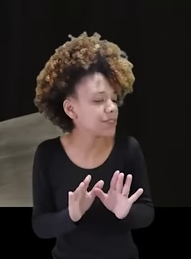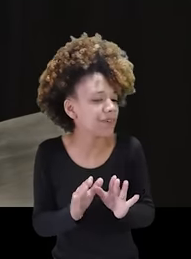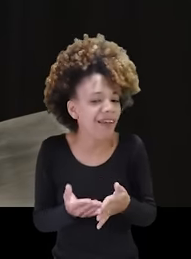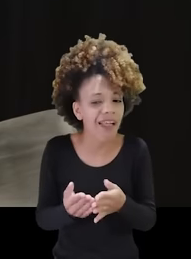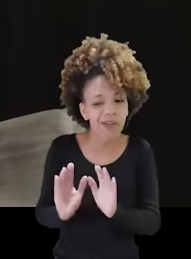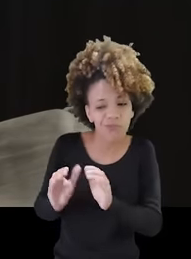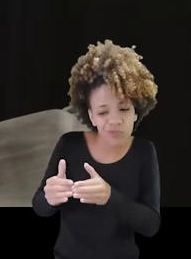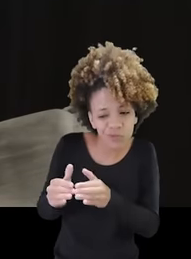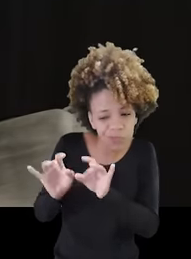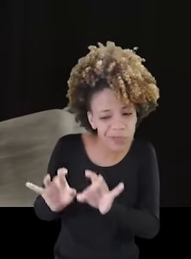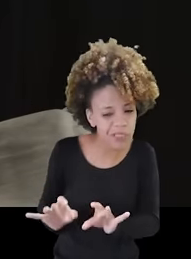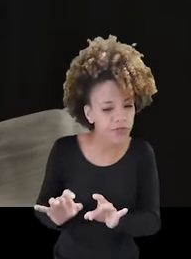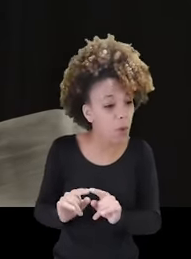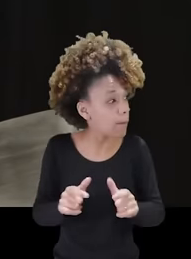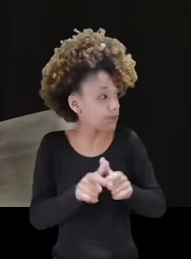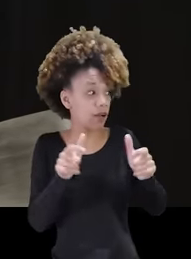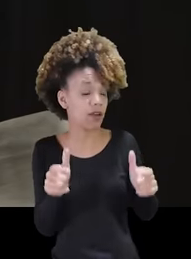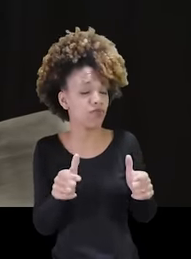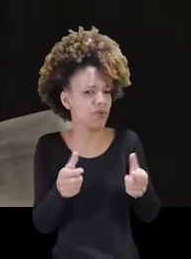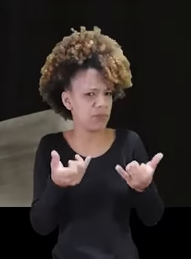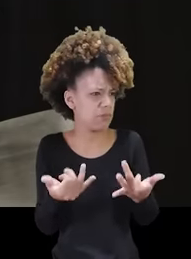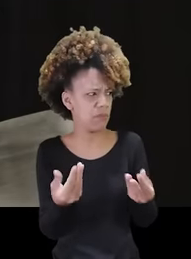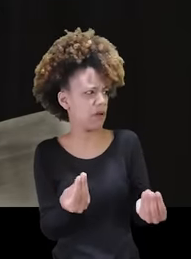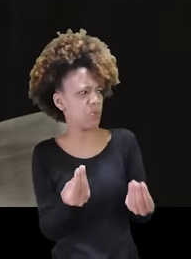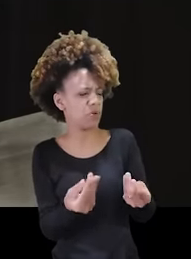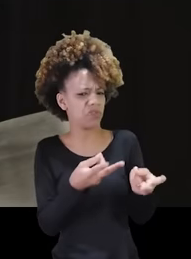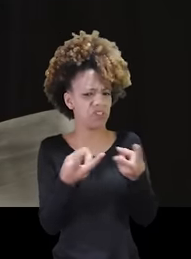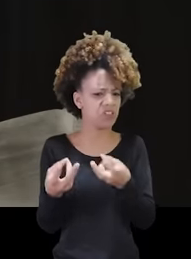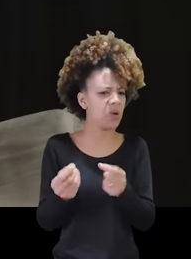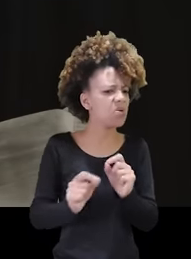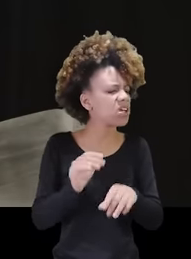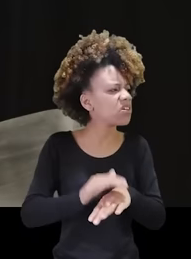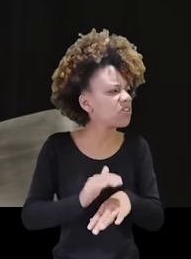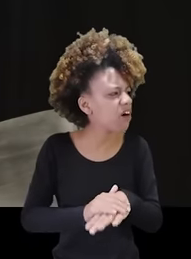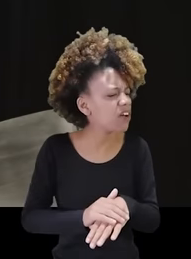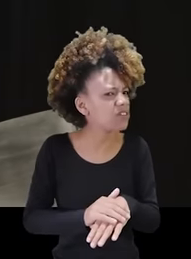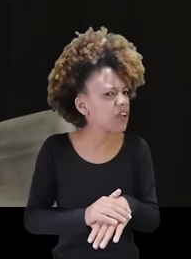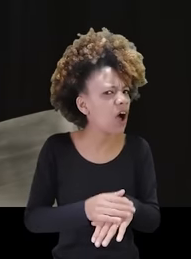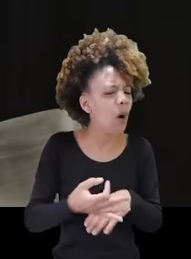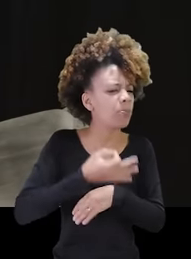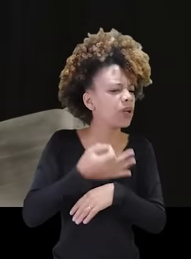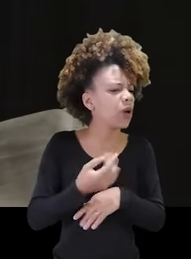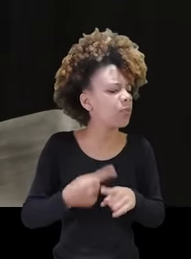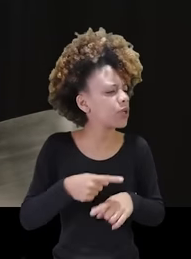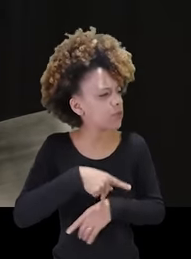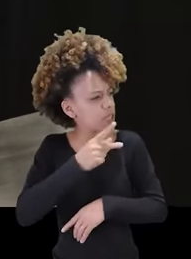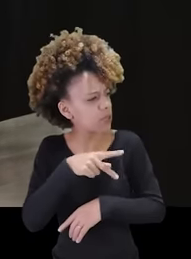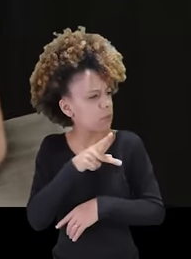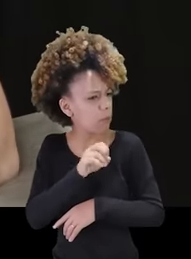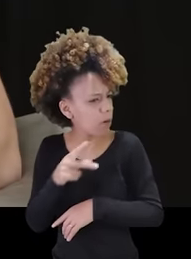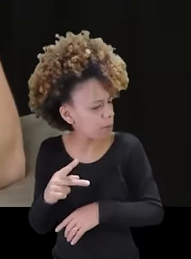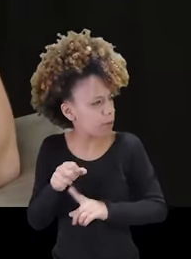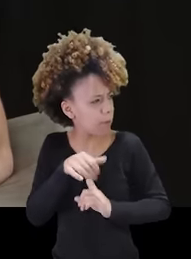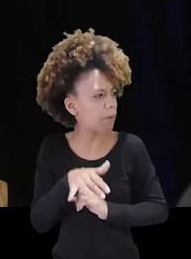ele é inchado mas ao mesmo tempo ele é muito grande me fala o que que você vê do que o que que faz a Sua percepção Porque que o k-pop bomba no mundo